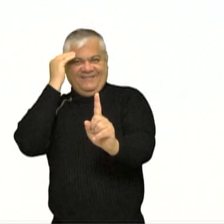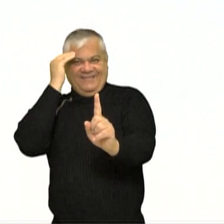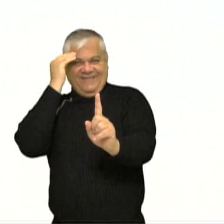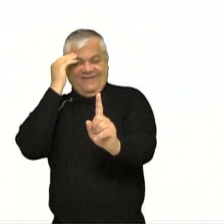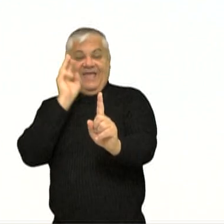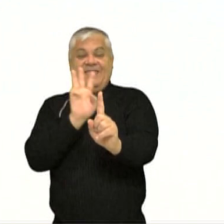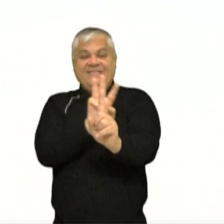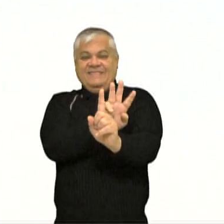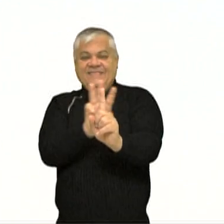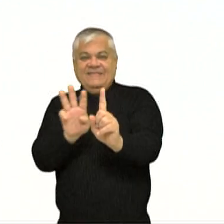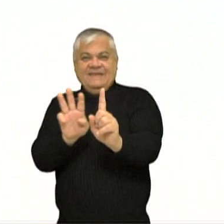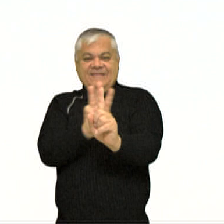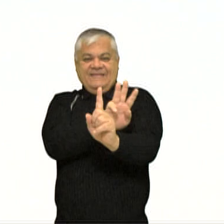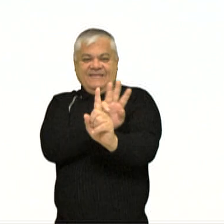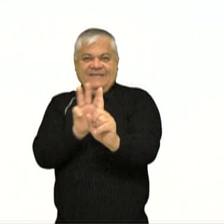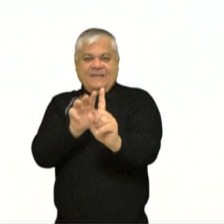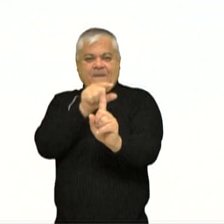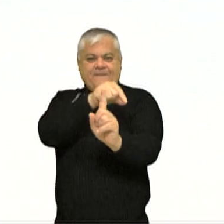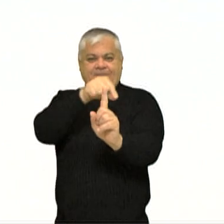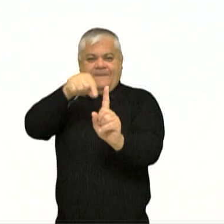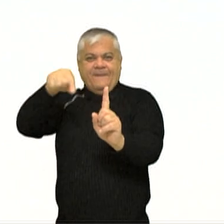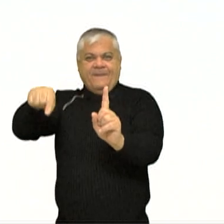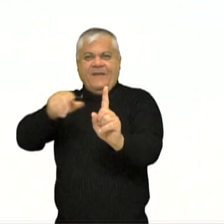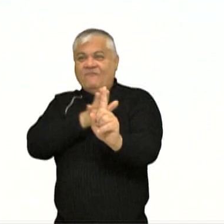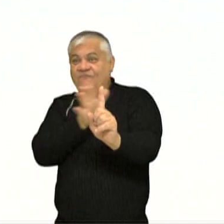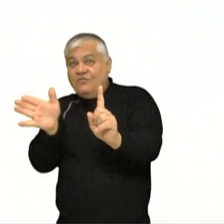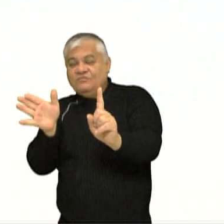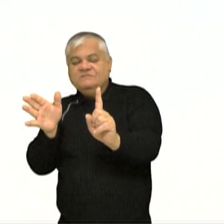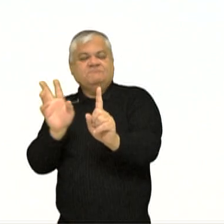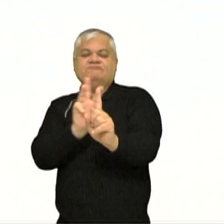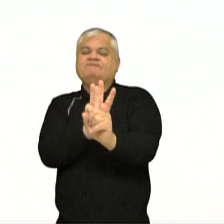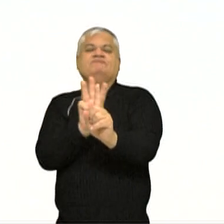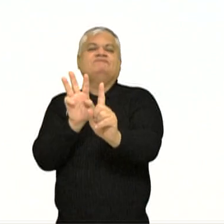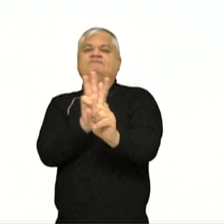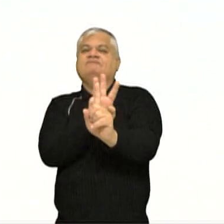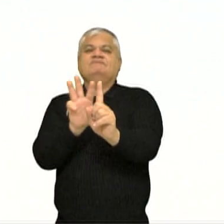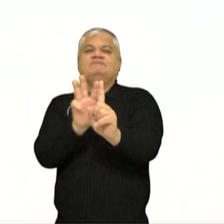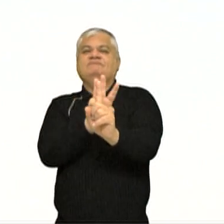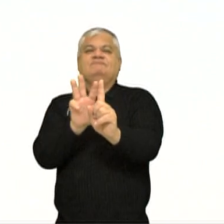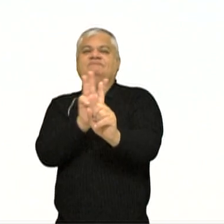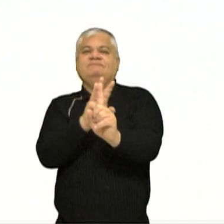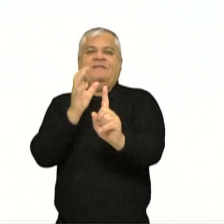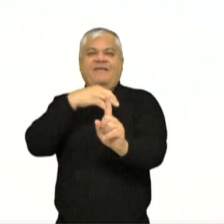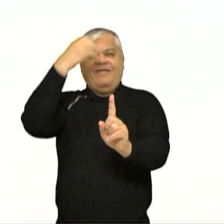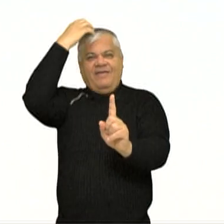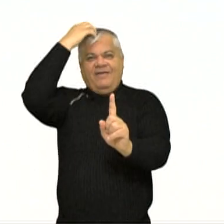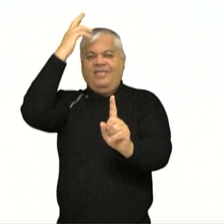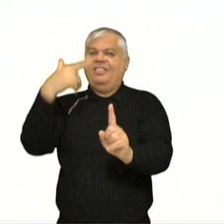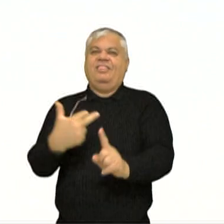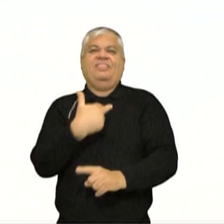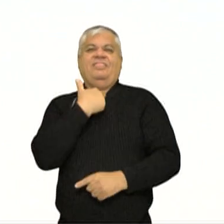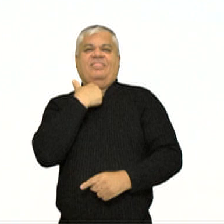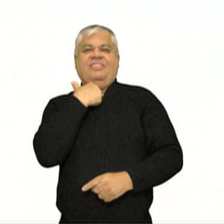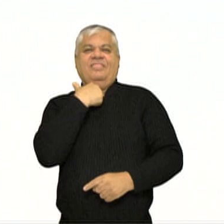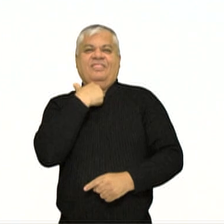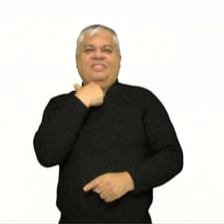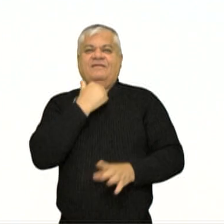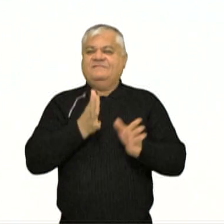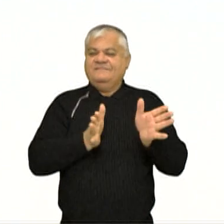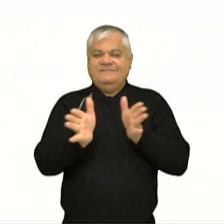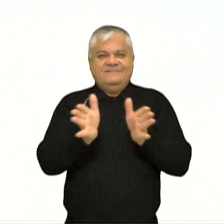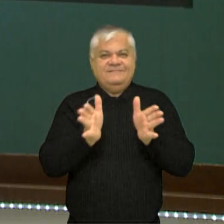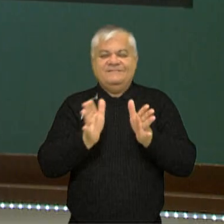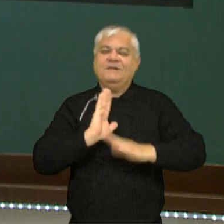frente, que poderiam também ser opção de fuga para o rei, estão guardadas pelo outro rei. Então aqui também é uma posição que eu tenho